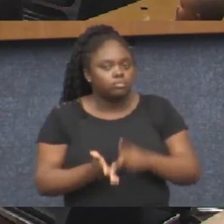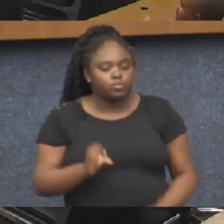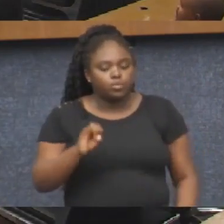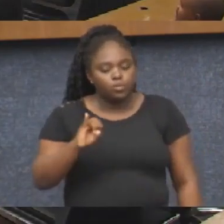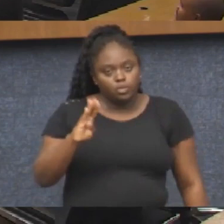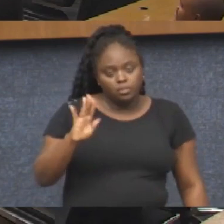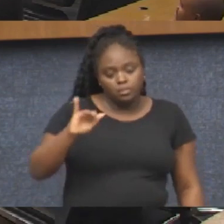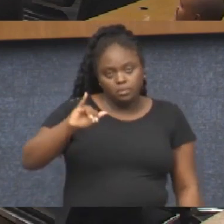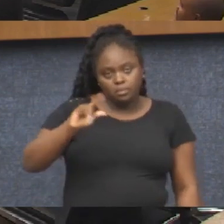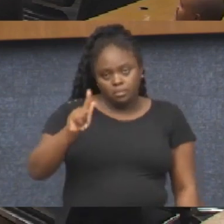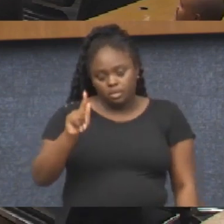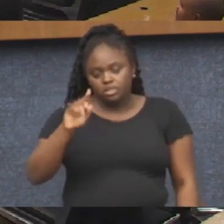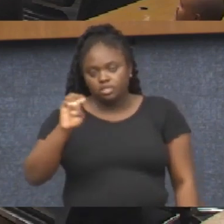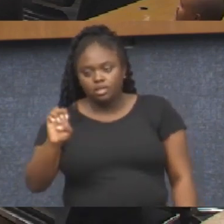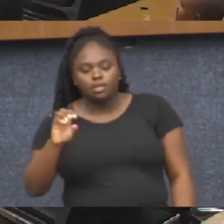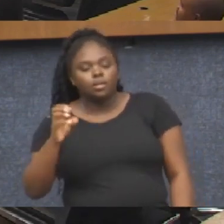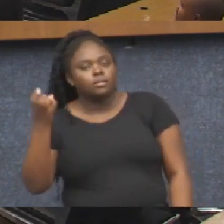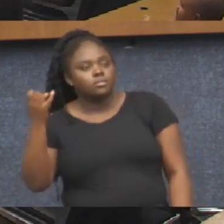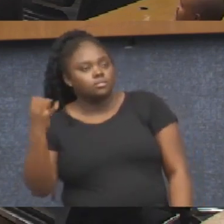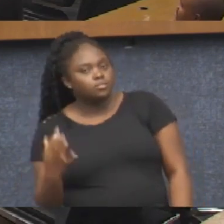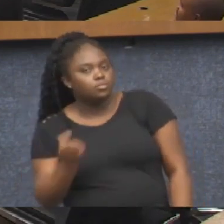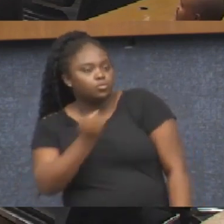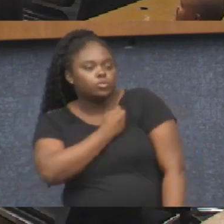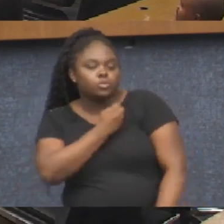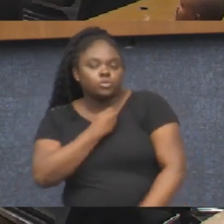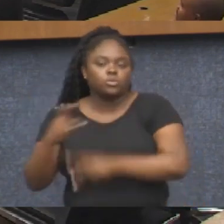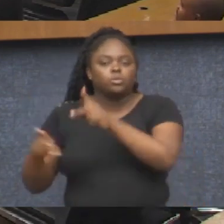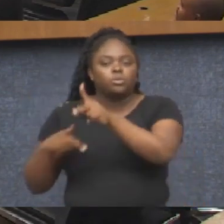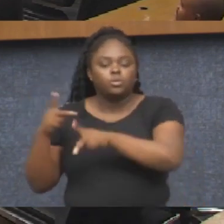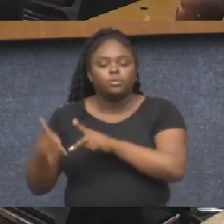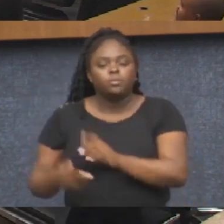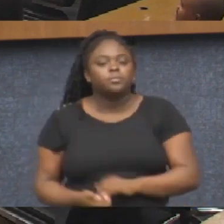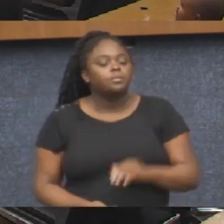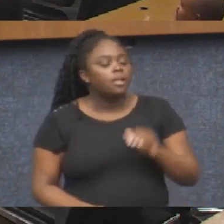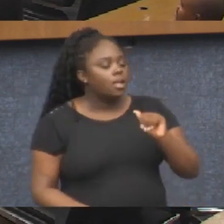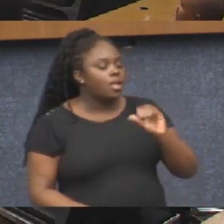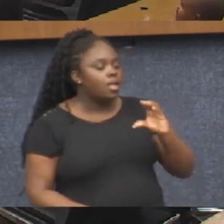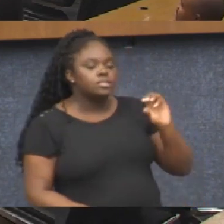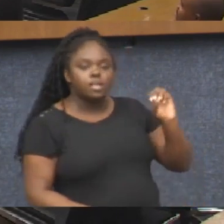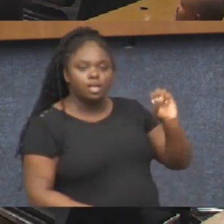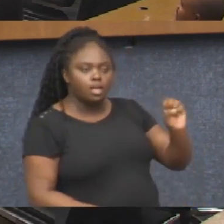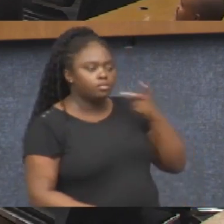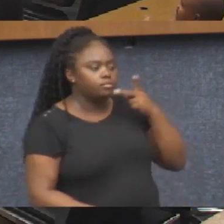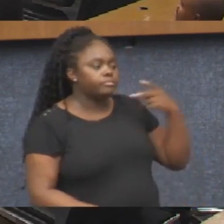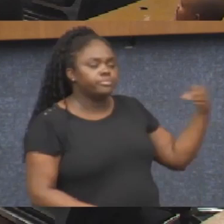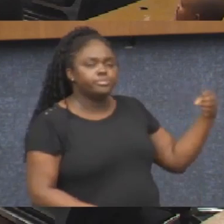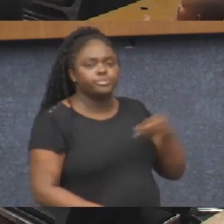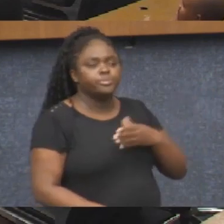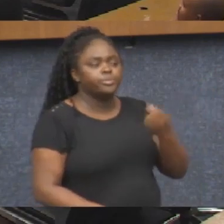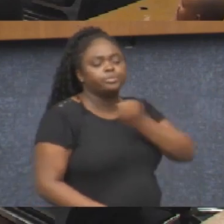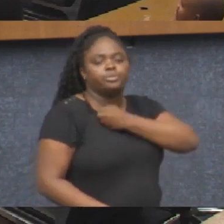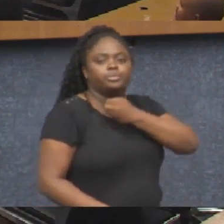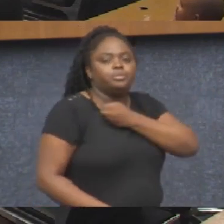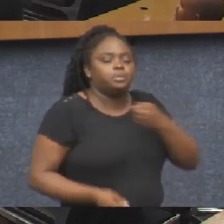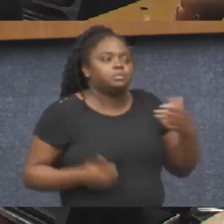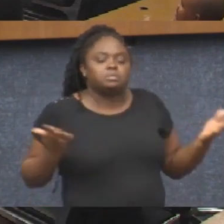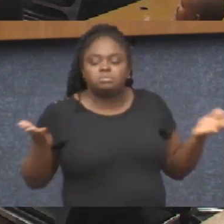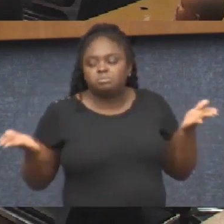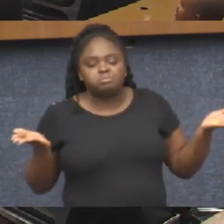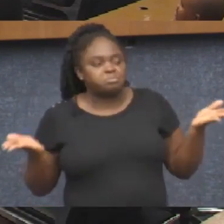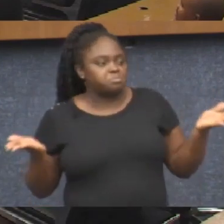IBGE dizia que a gente tinha um número populacional, as ACS e as equipes de saúde diziam um outro número, né? Quando a